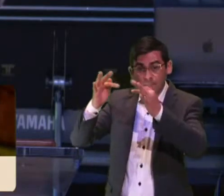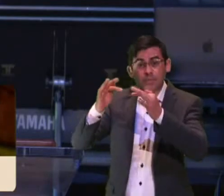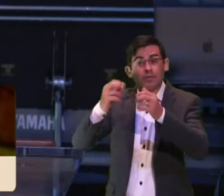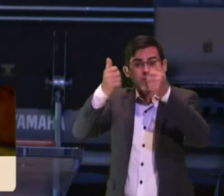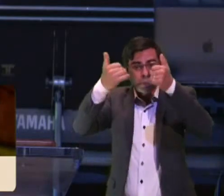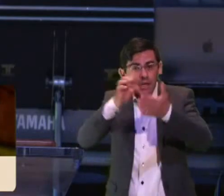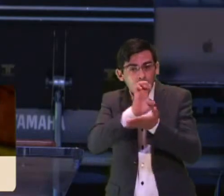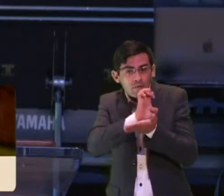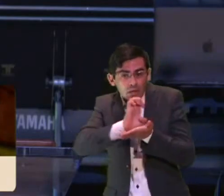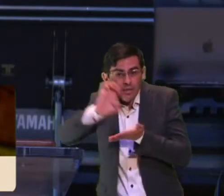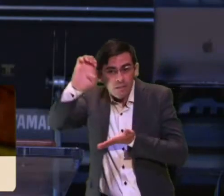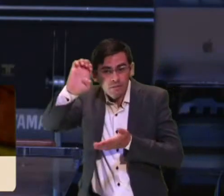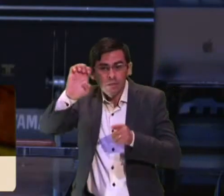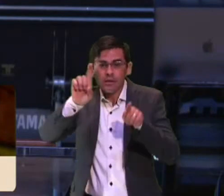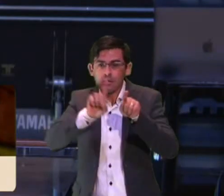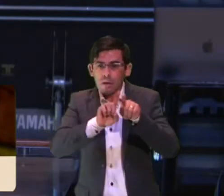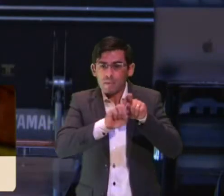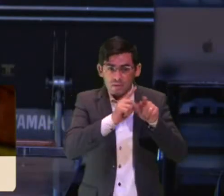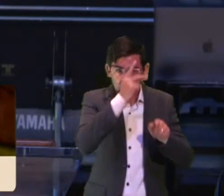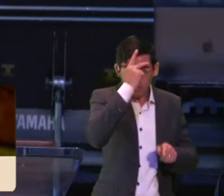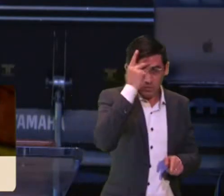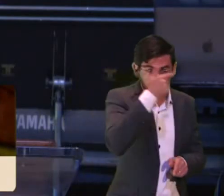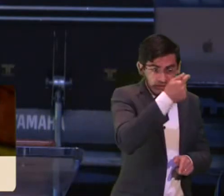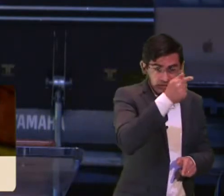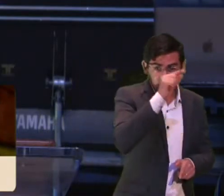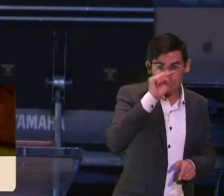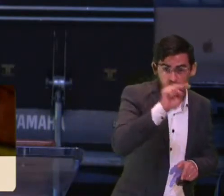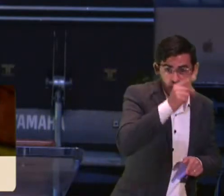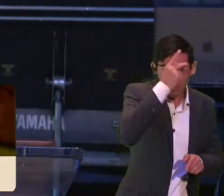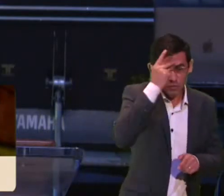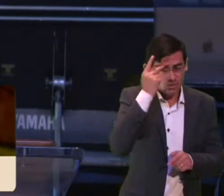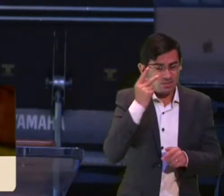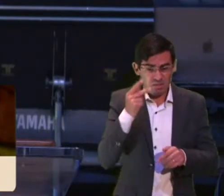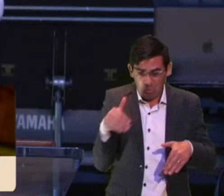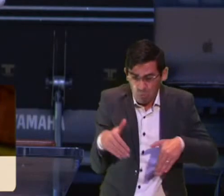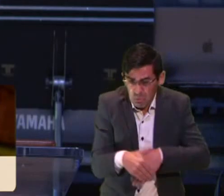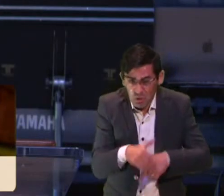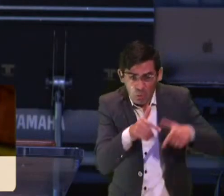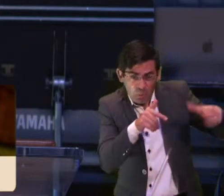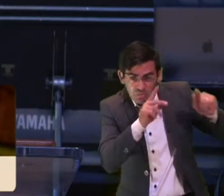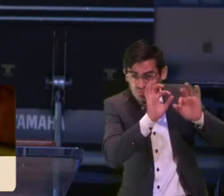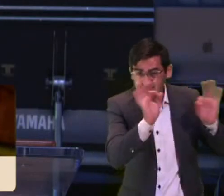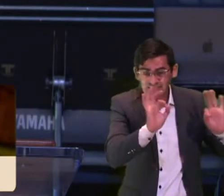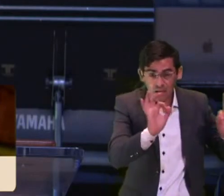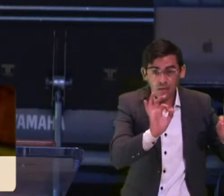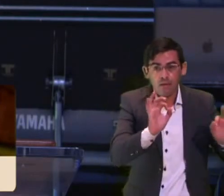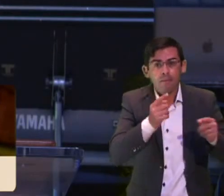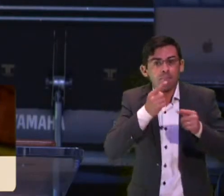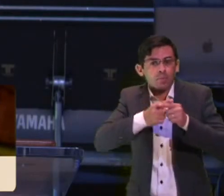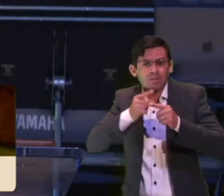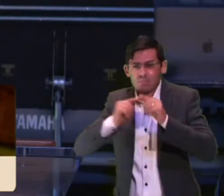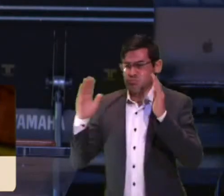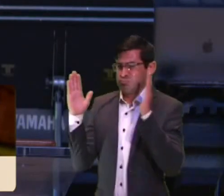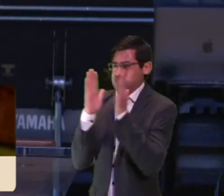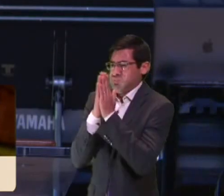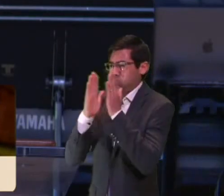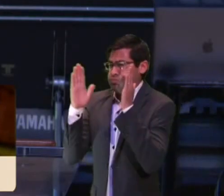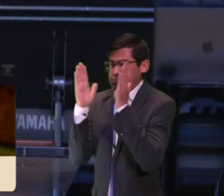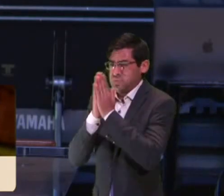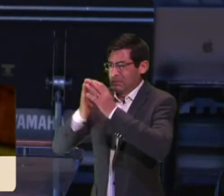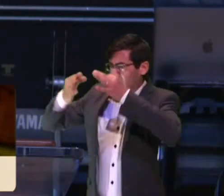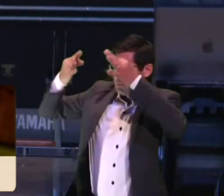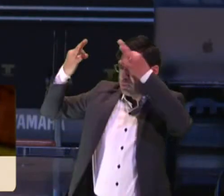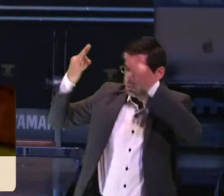e dos 7.000 que não se dobraram. É como se a oração do justo, ela pudesse sim ter